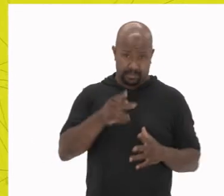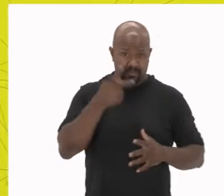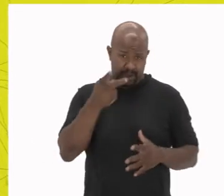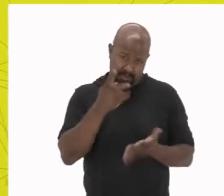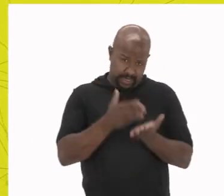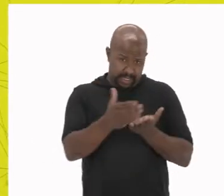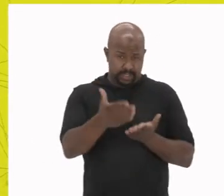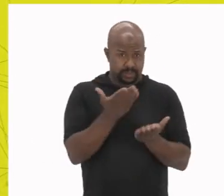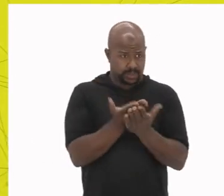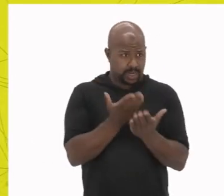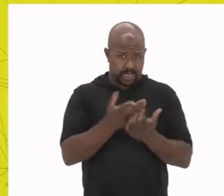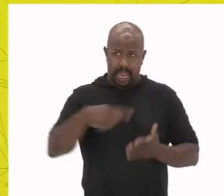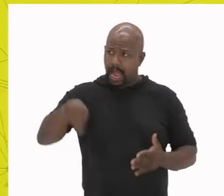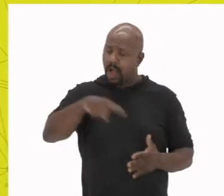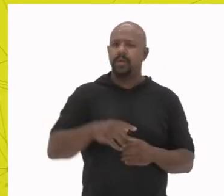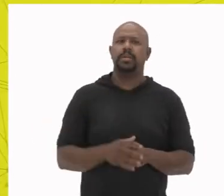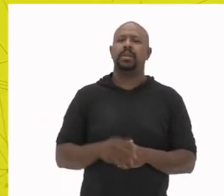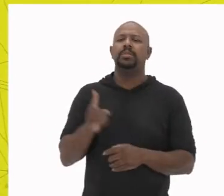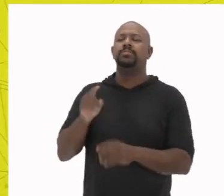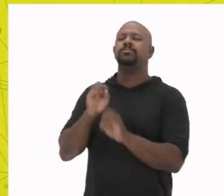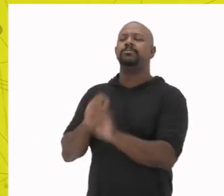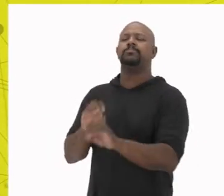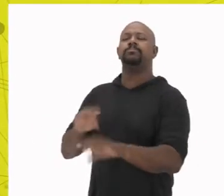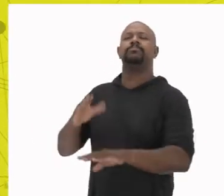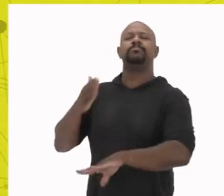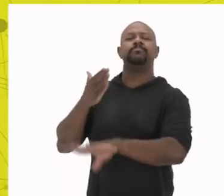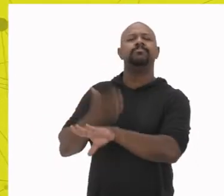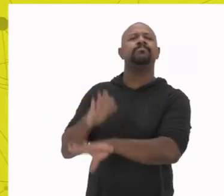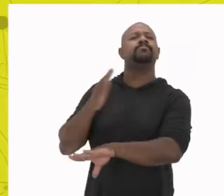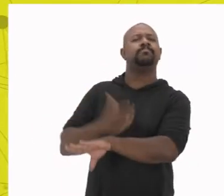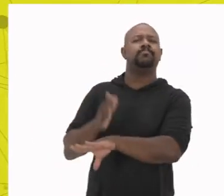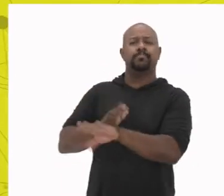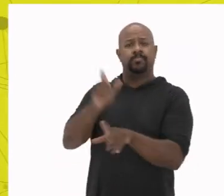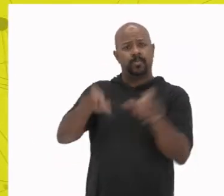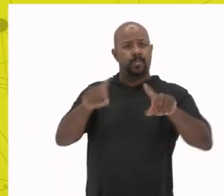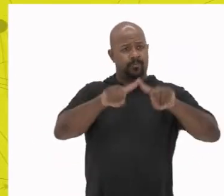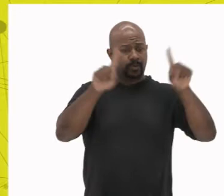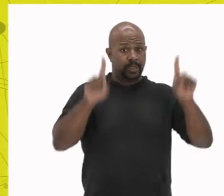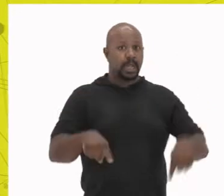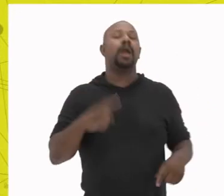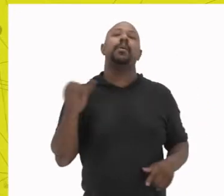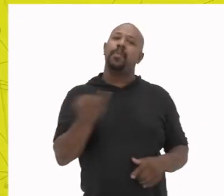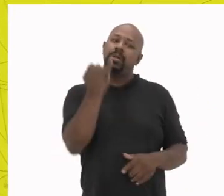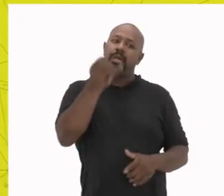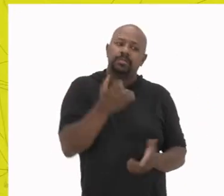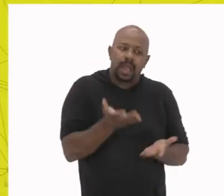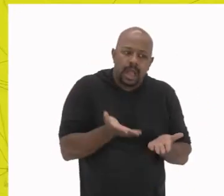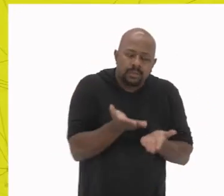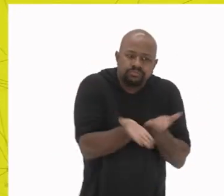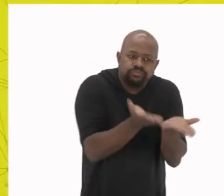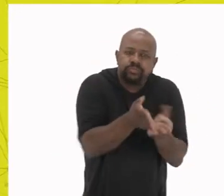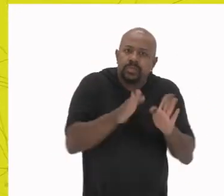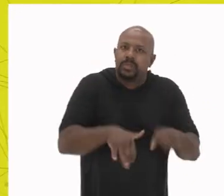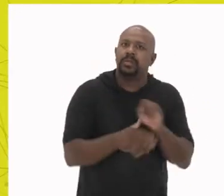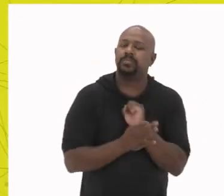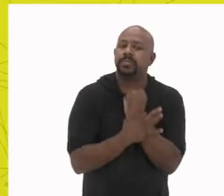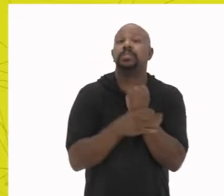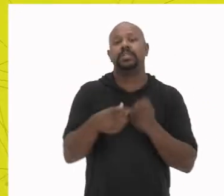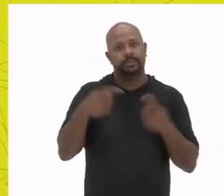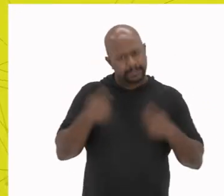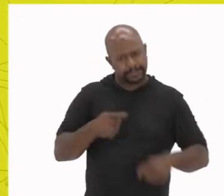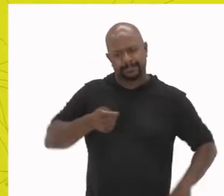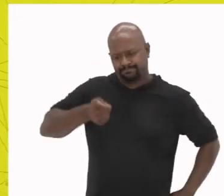no começo da videoaula, investir na capacitação dos funcionários é importante para garantir a preservação do seu